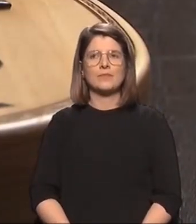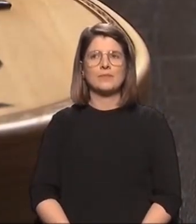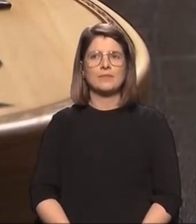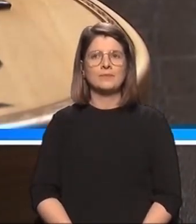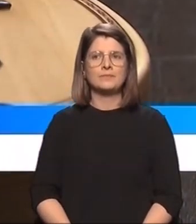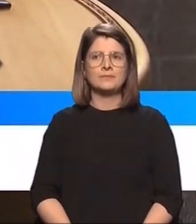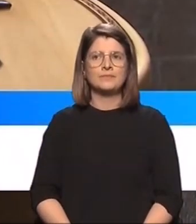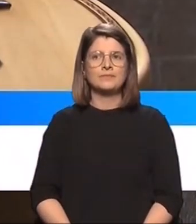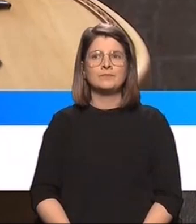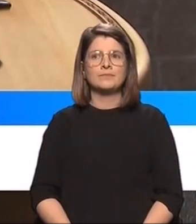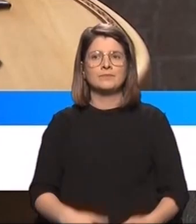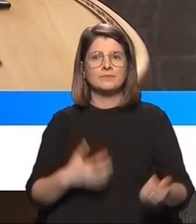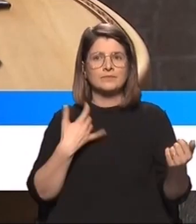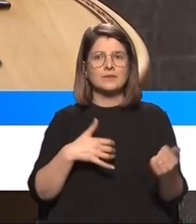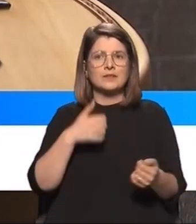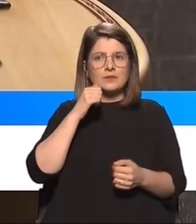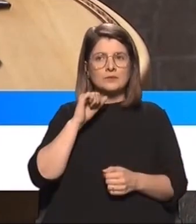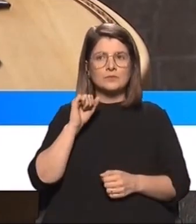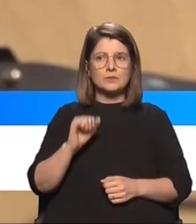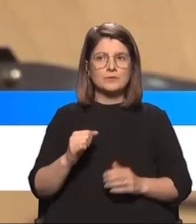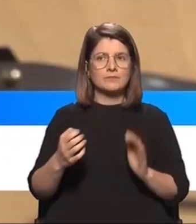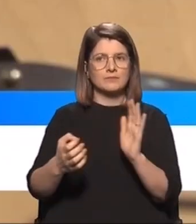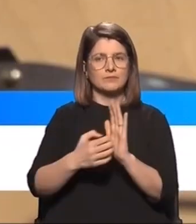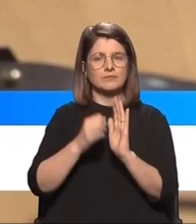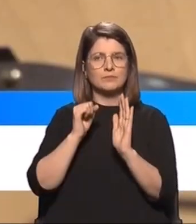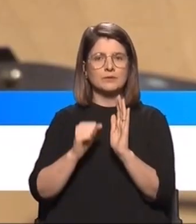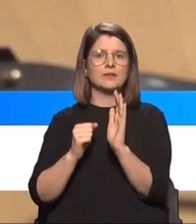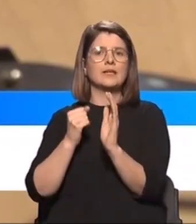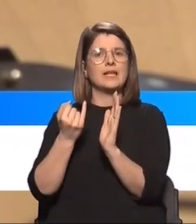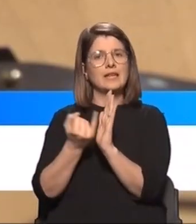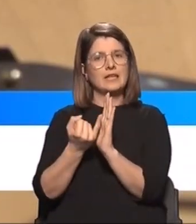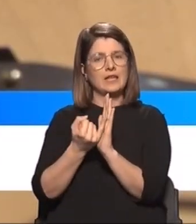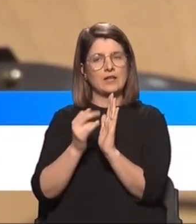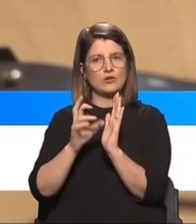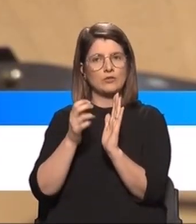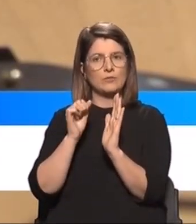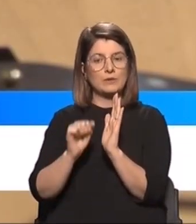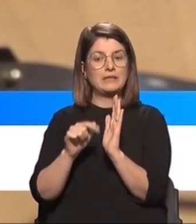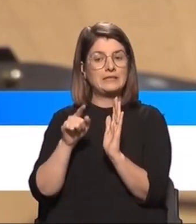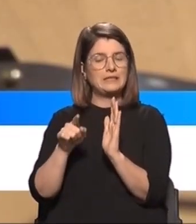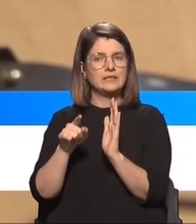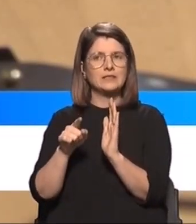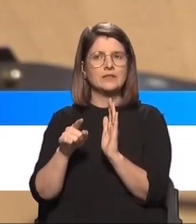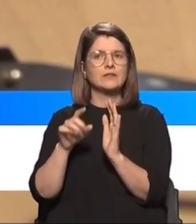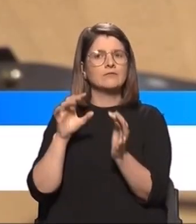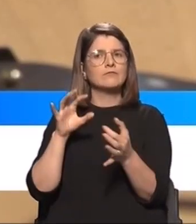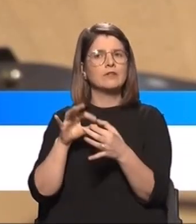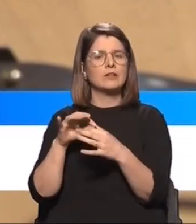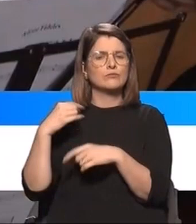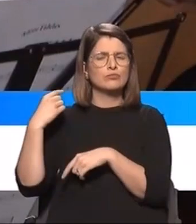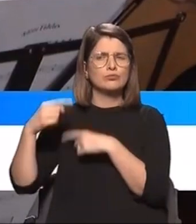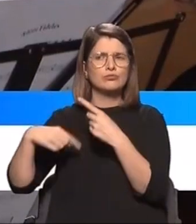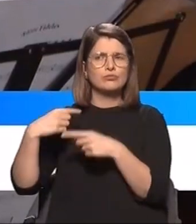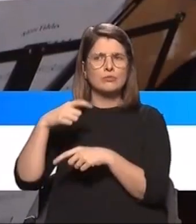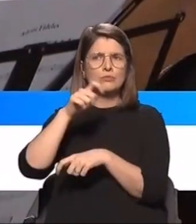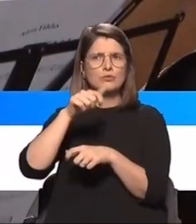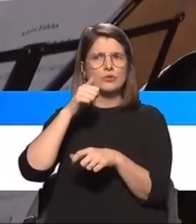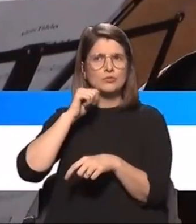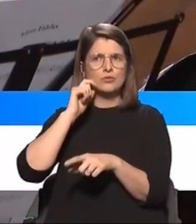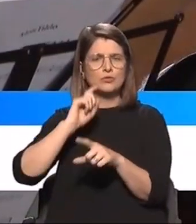A Viola da Terra, emblema da identidade regional, um instrumento que faz parte de várias gerações